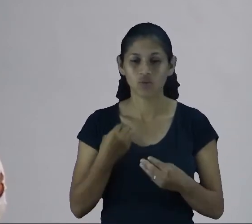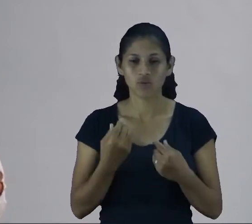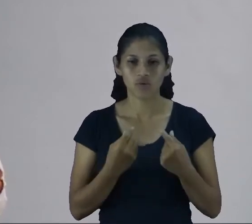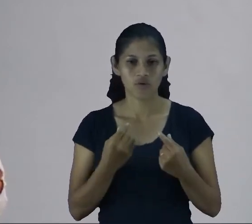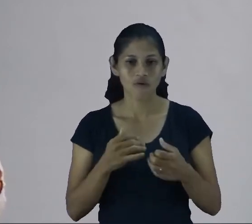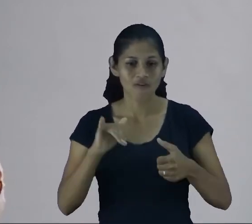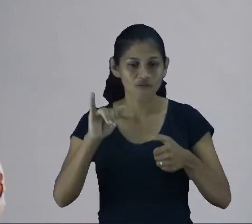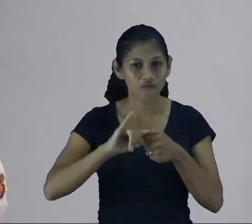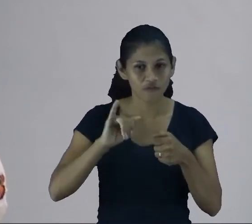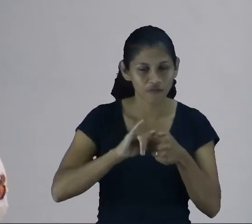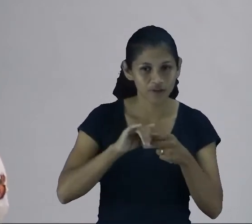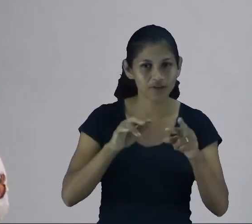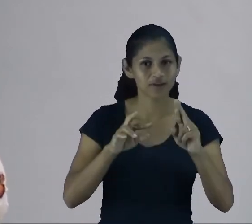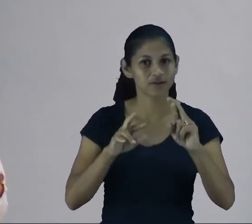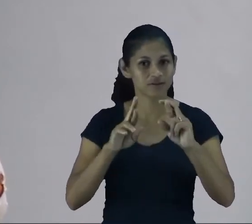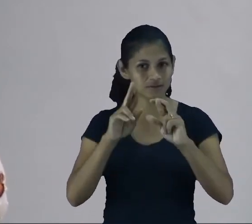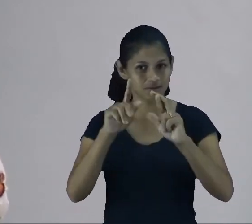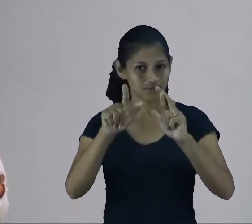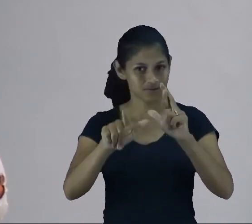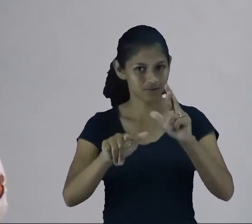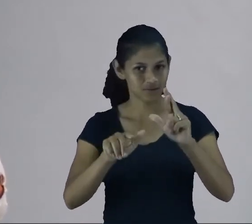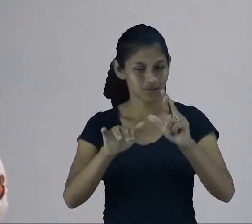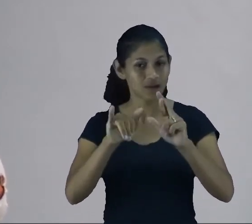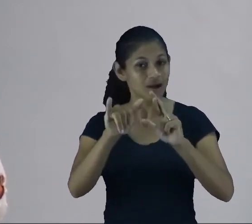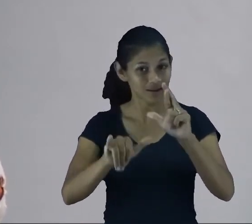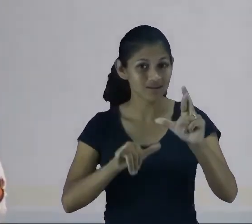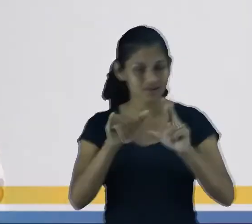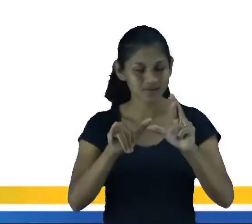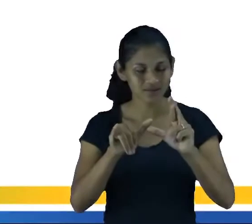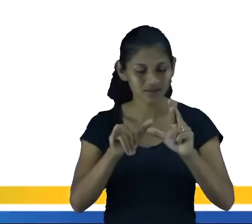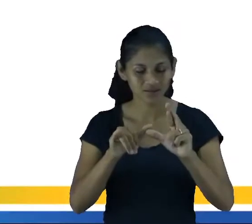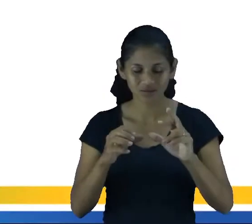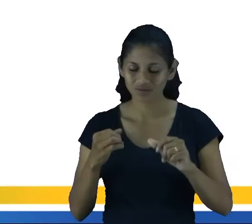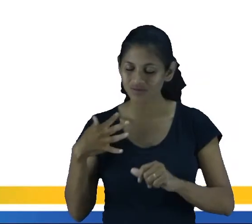encantada, né, quando eu realizei ela. Vamos ver como ela ocorre.